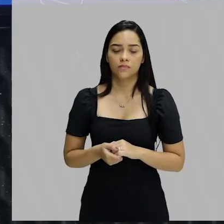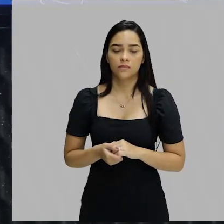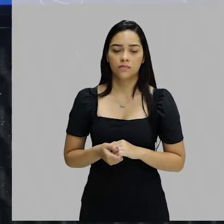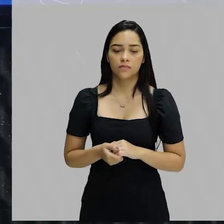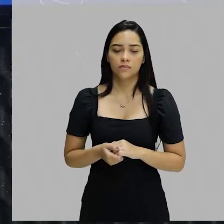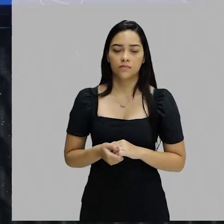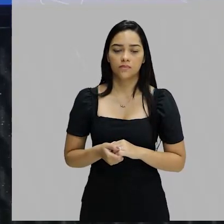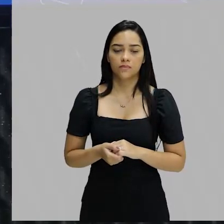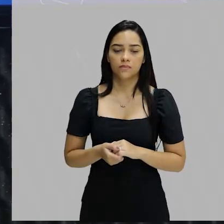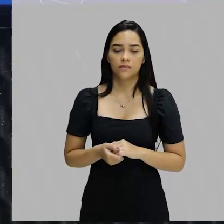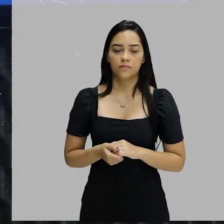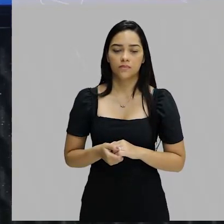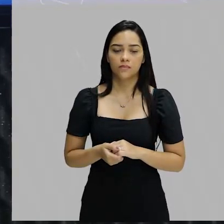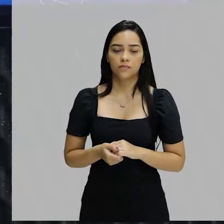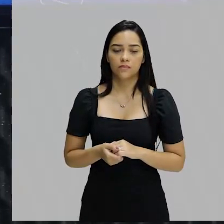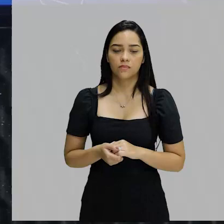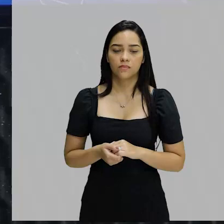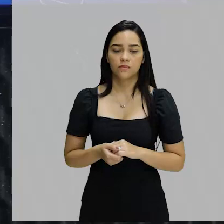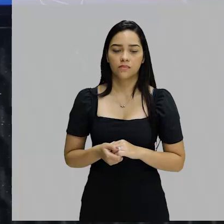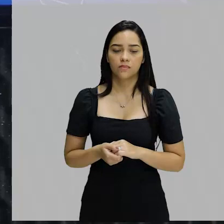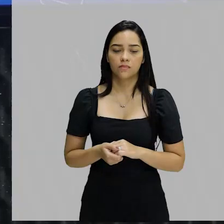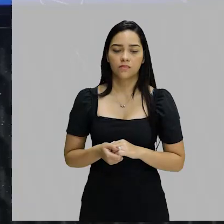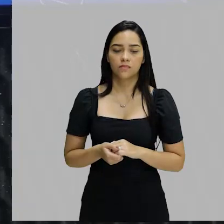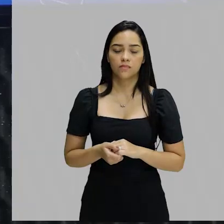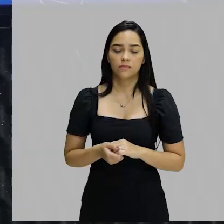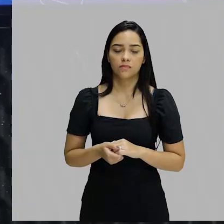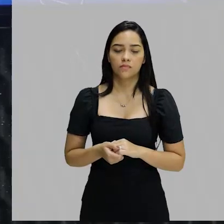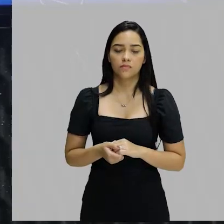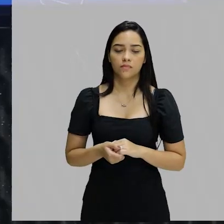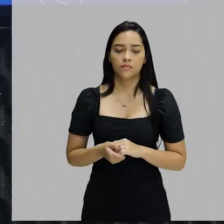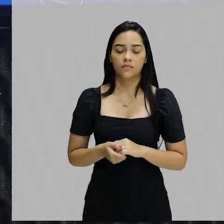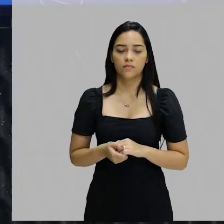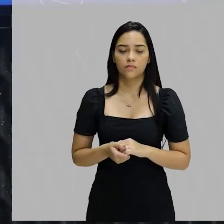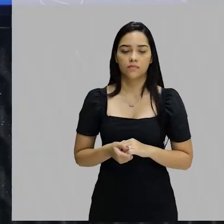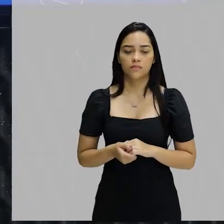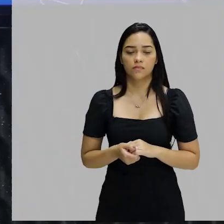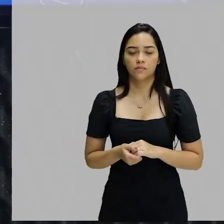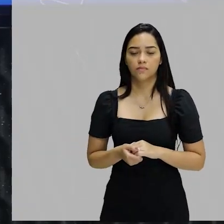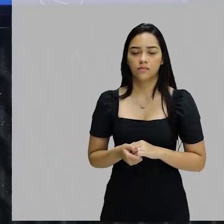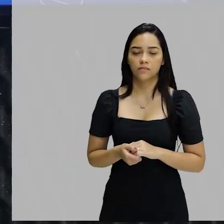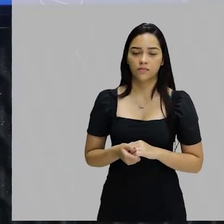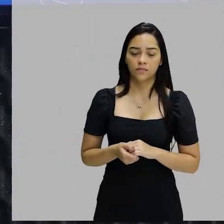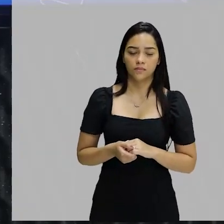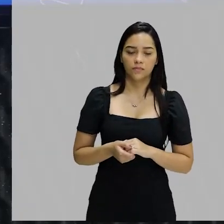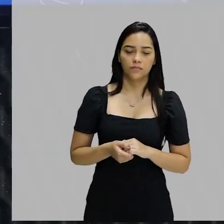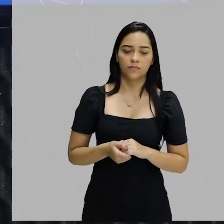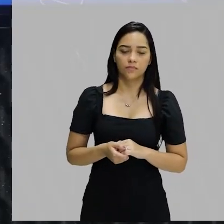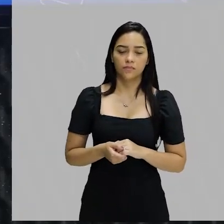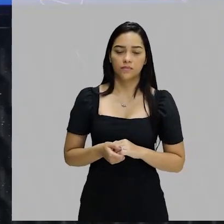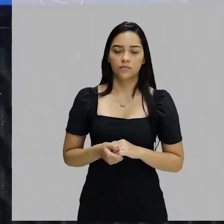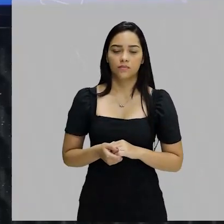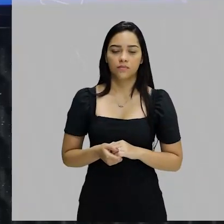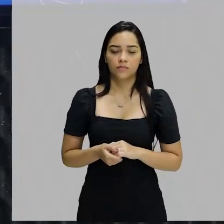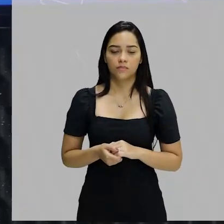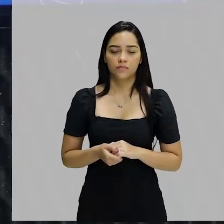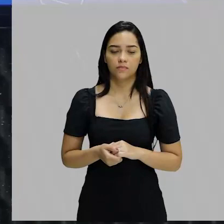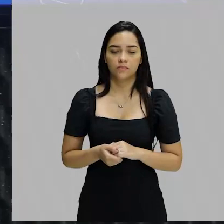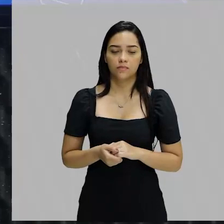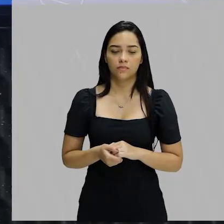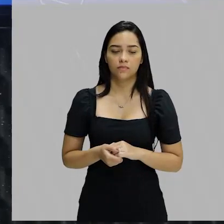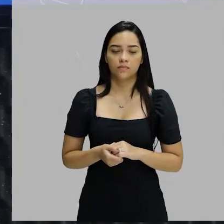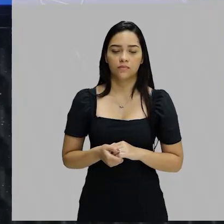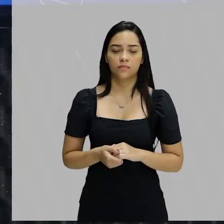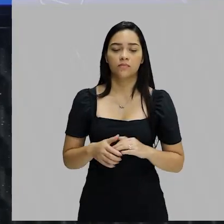grande, copo pequeno. Pedra colossal, pedra minúscula. Trabalho enorme, trabalho